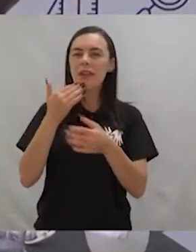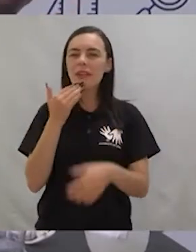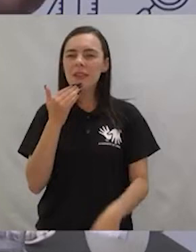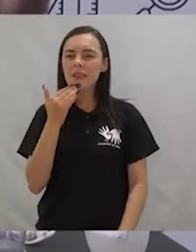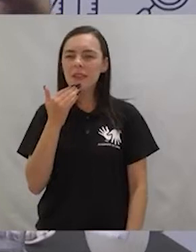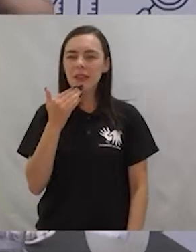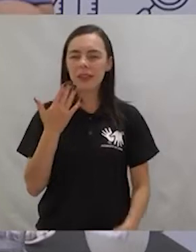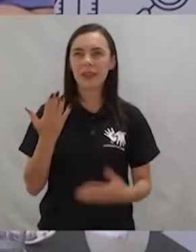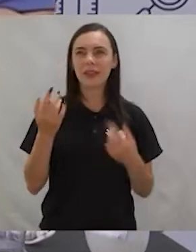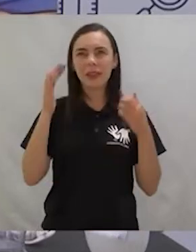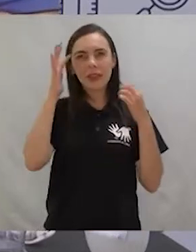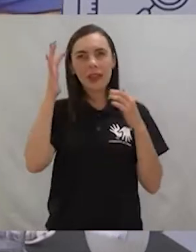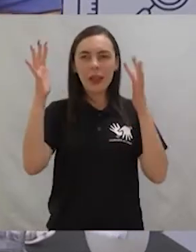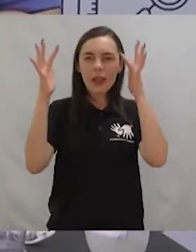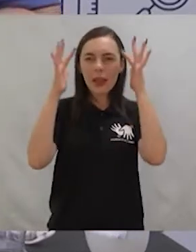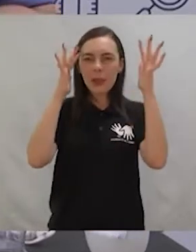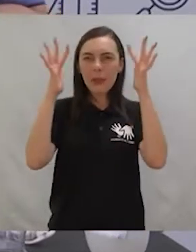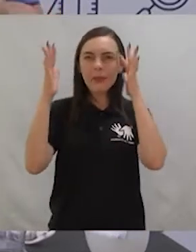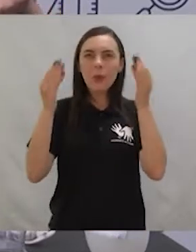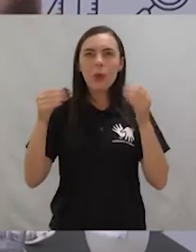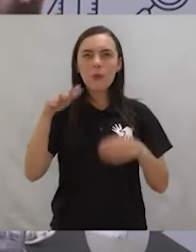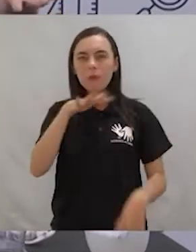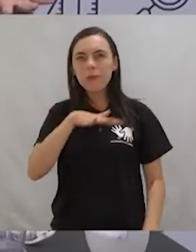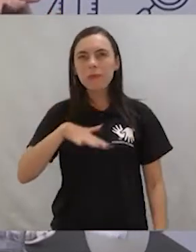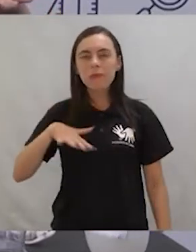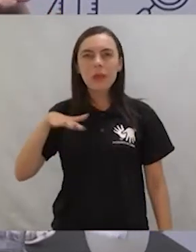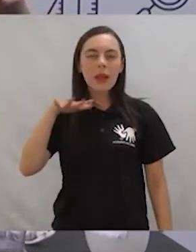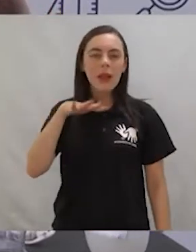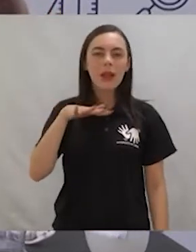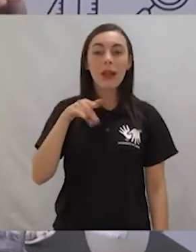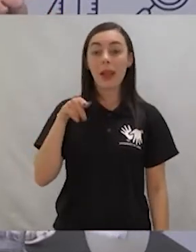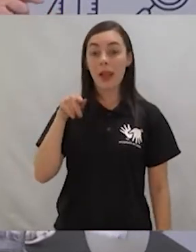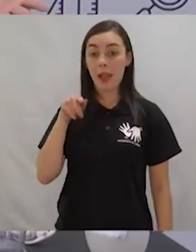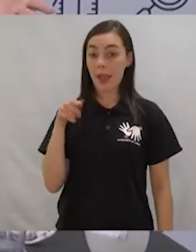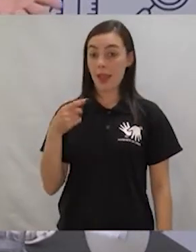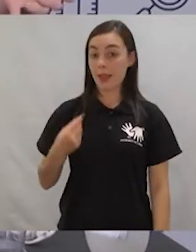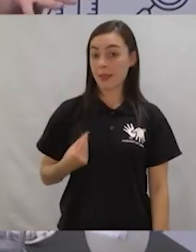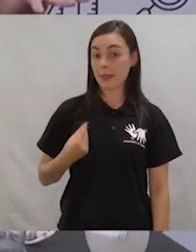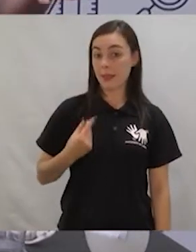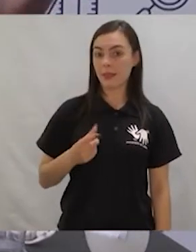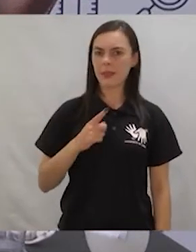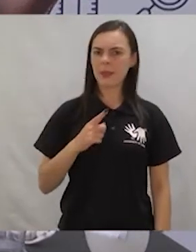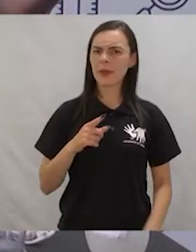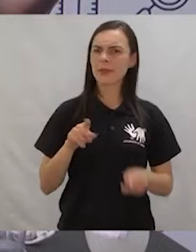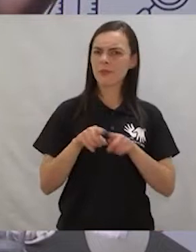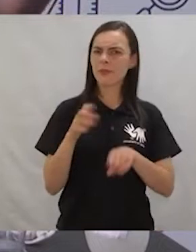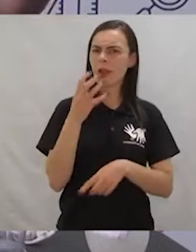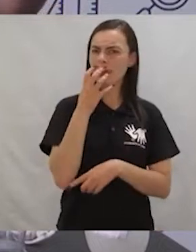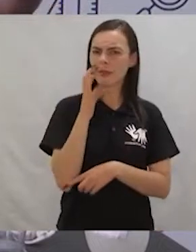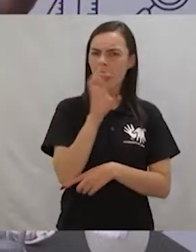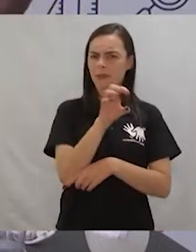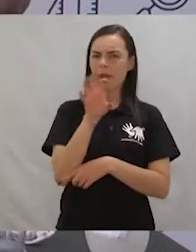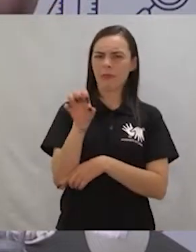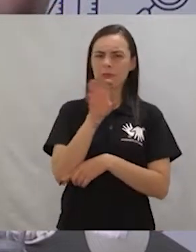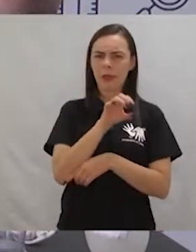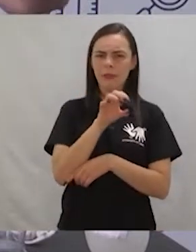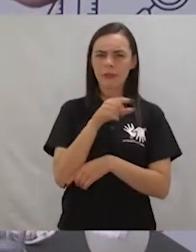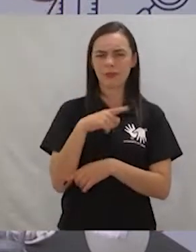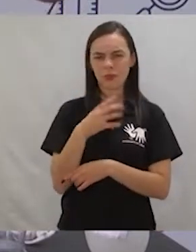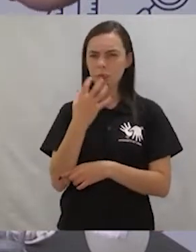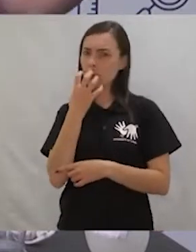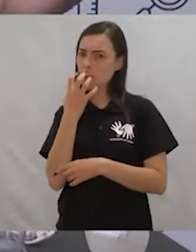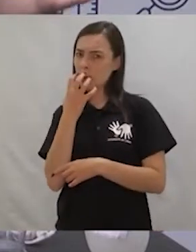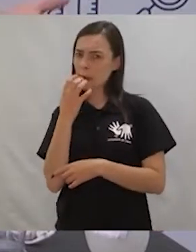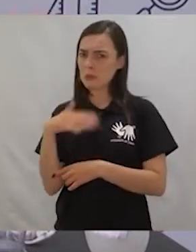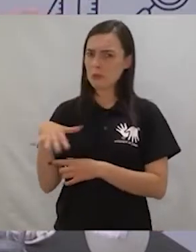bule, a cena, né, que estava acontecendo. E ali, olha, ela estava tinha um latido. Se tinha um latido, de repente ela